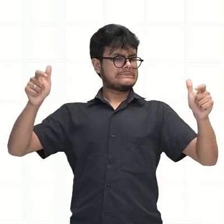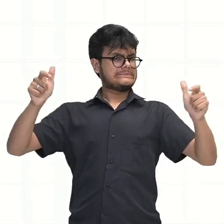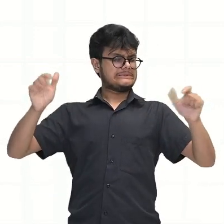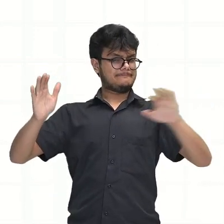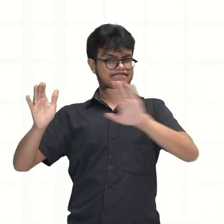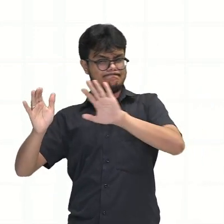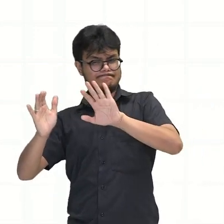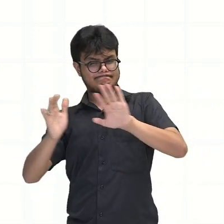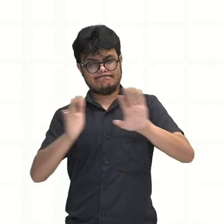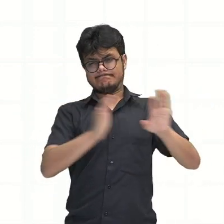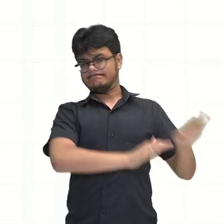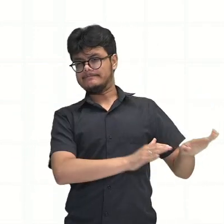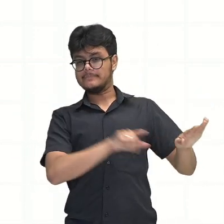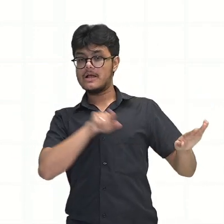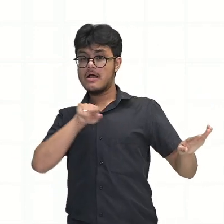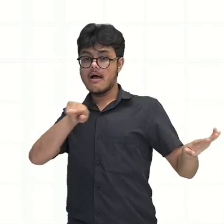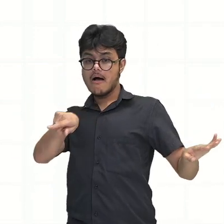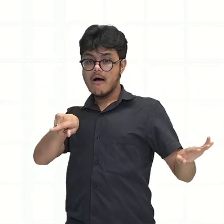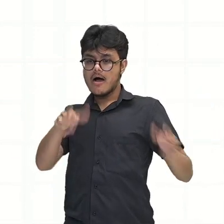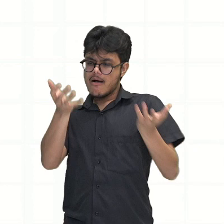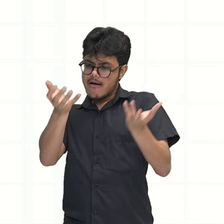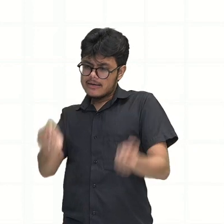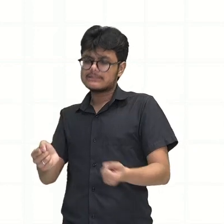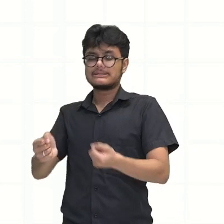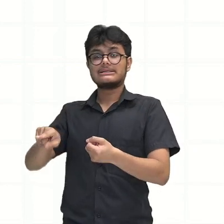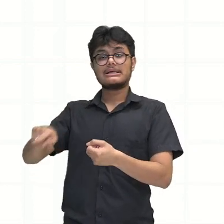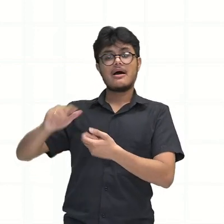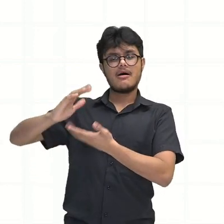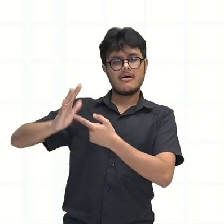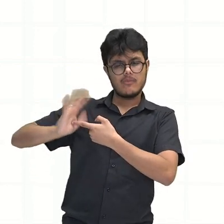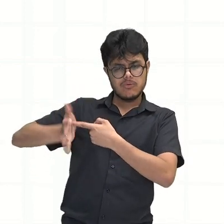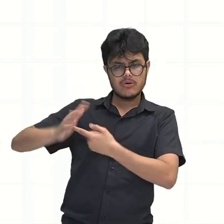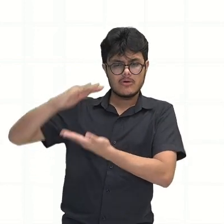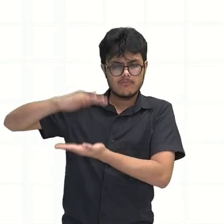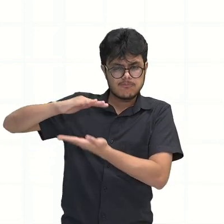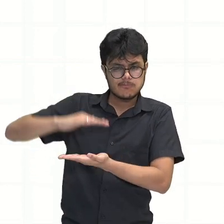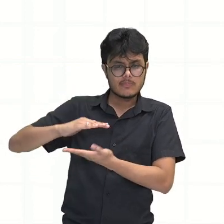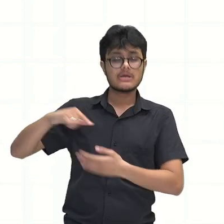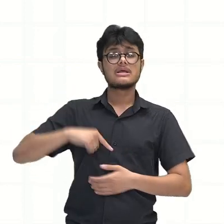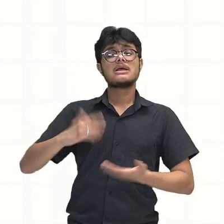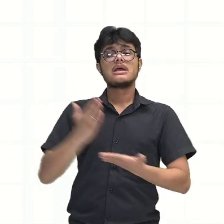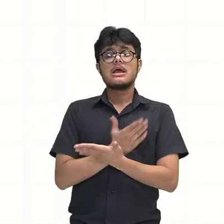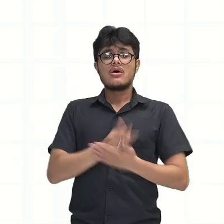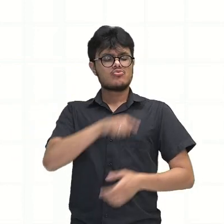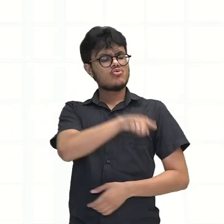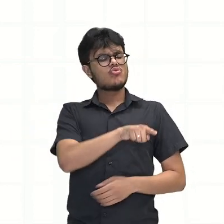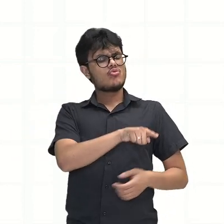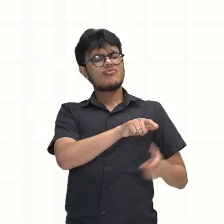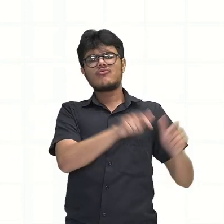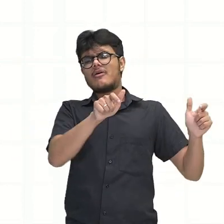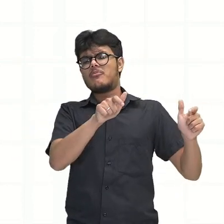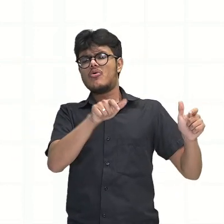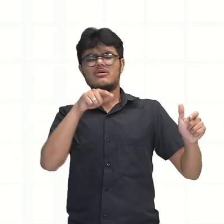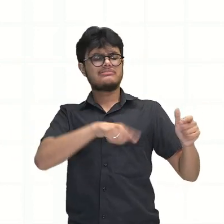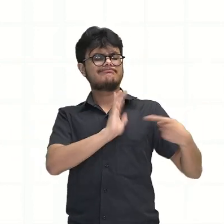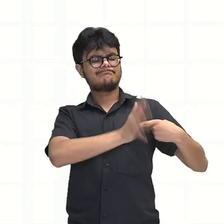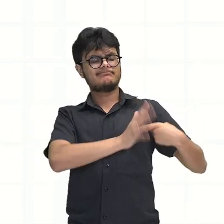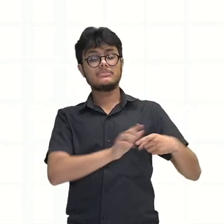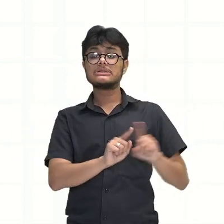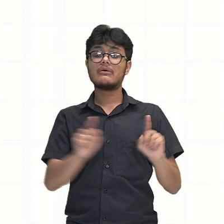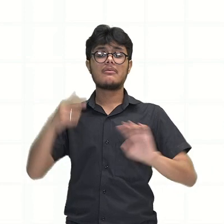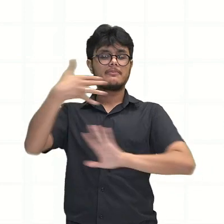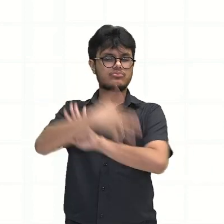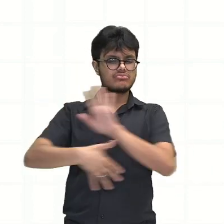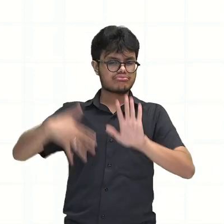na época eram responsáveis por mover locomotivas e transportes